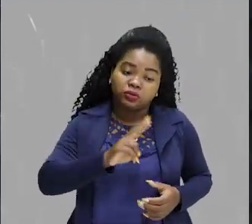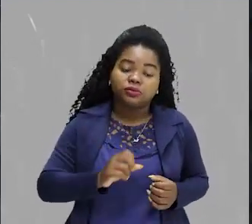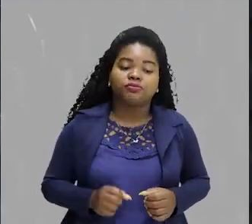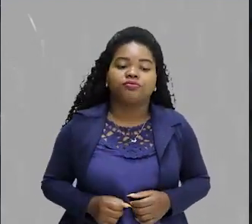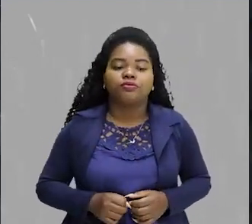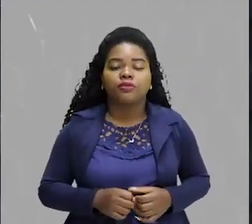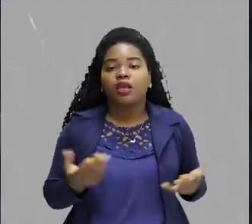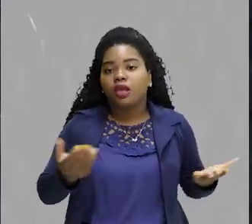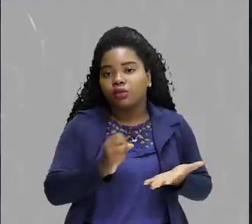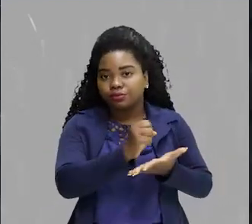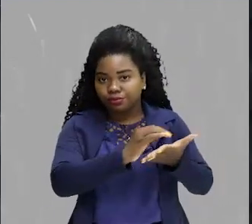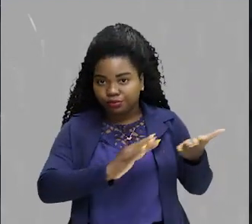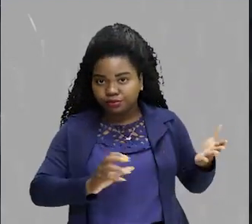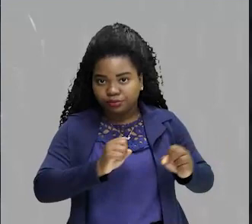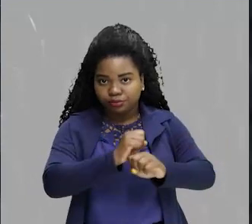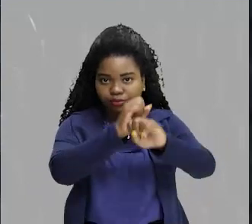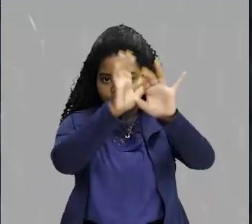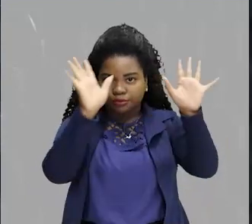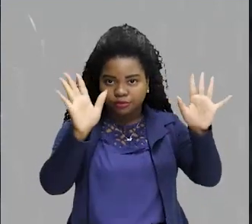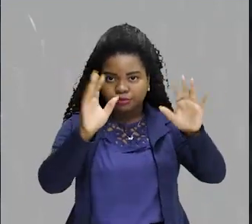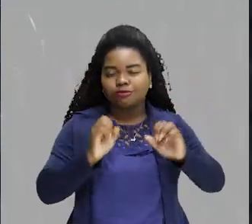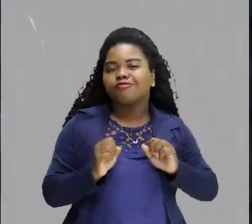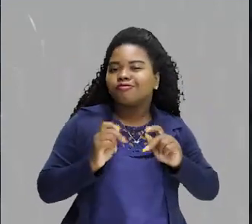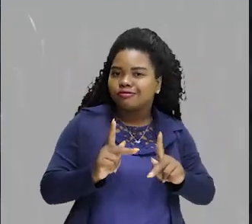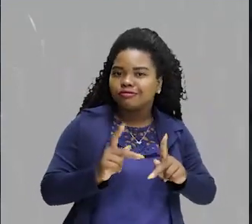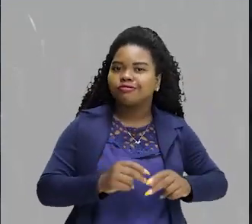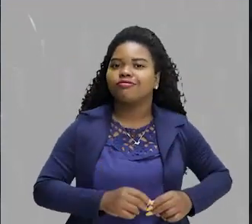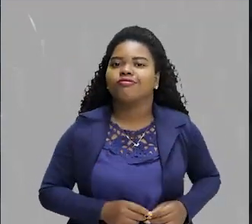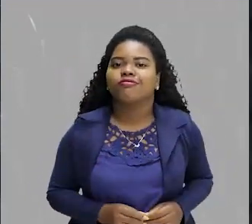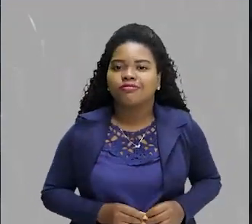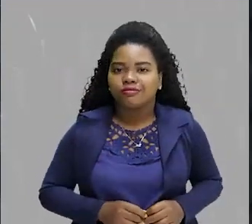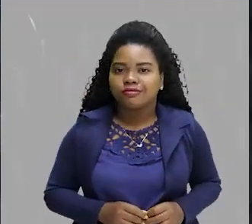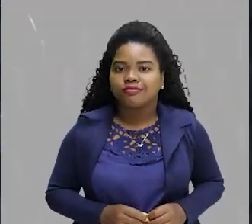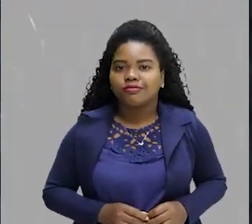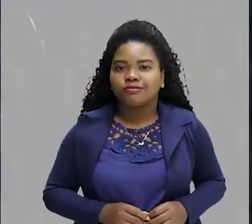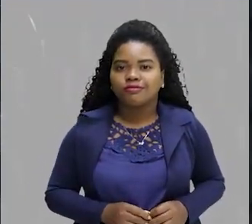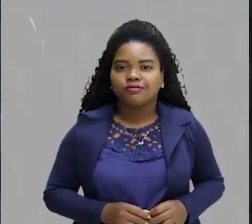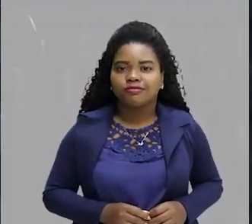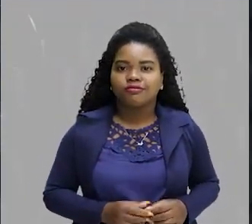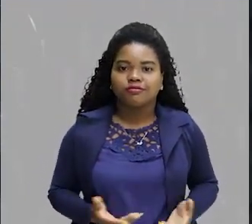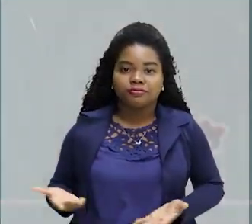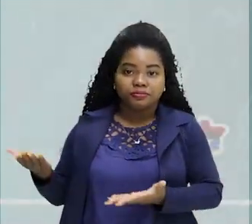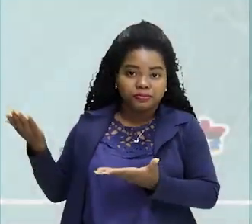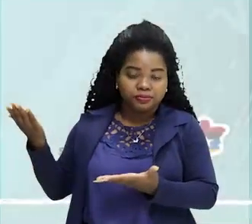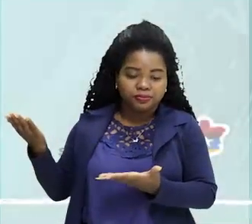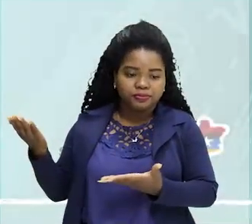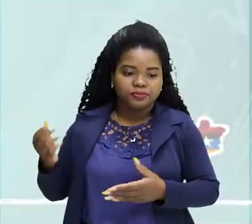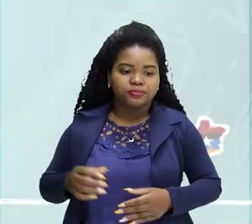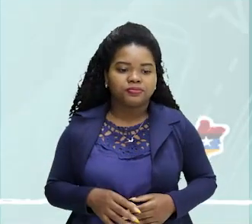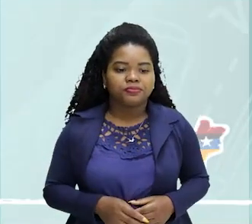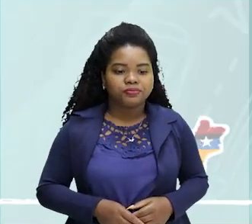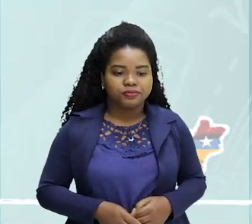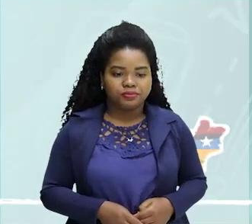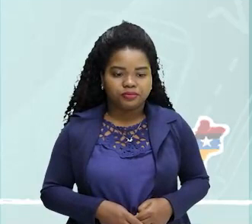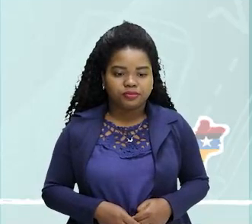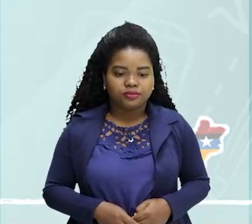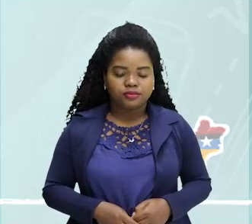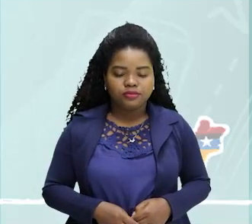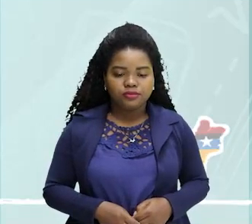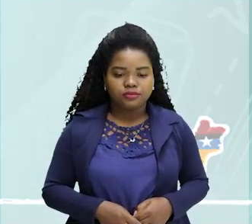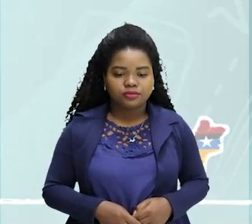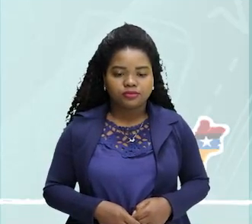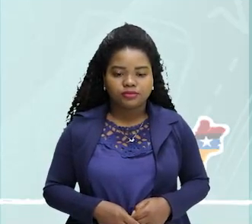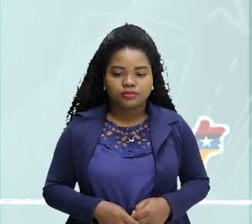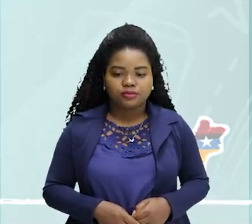estar. E agora eu vou demonstrar para vocês alguns exercícios, tá? Considerando o passado. Então, nesse exemplo, which of